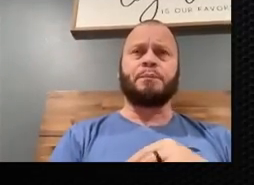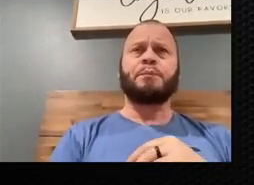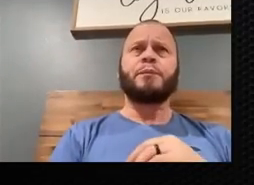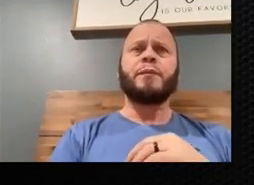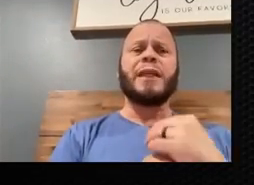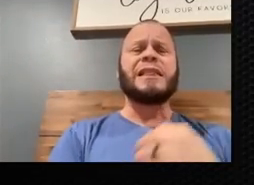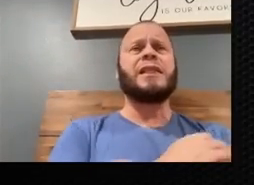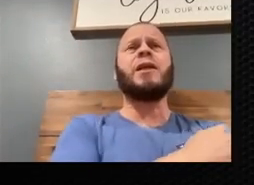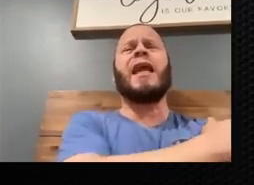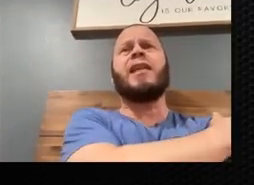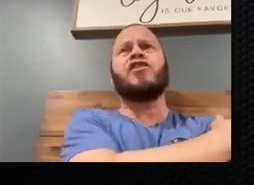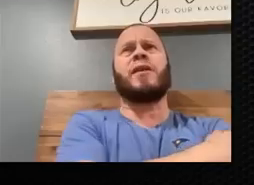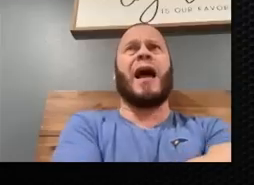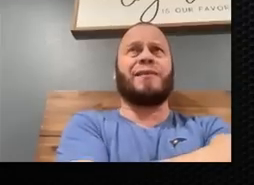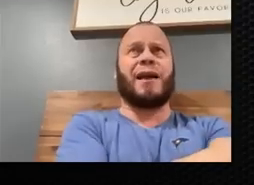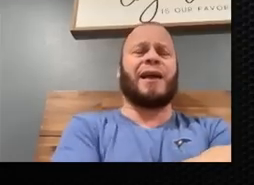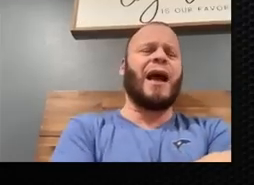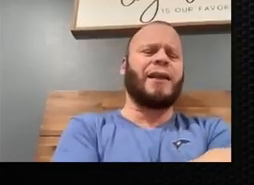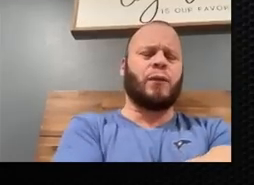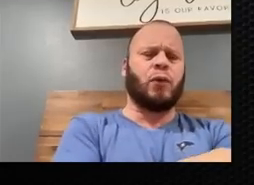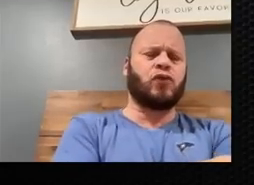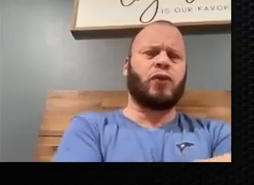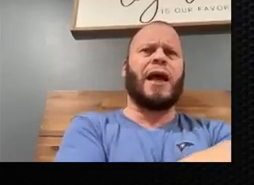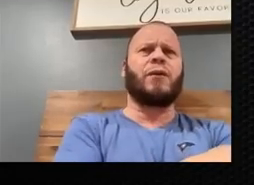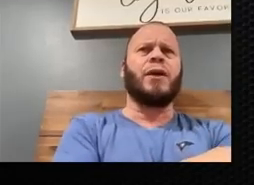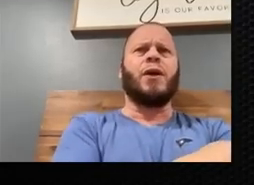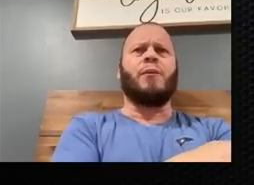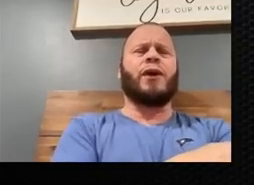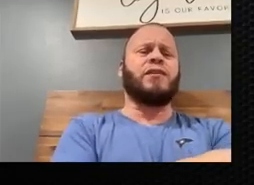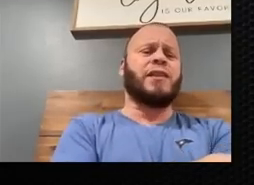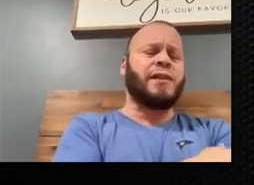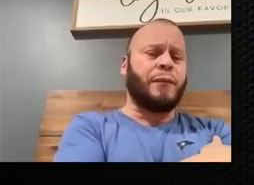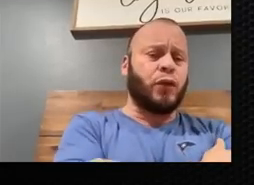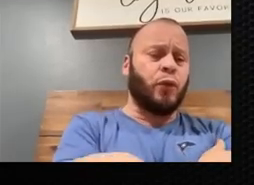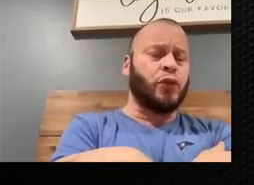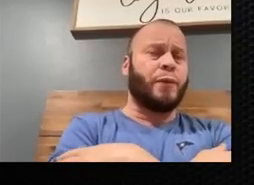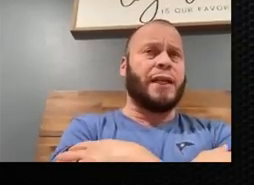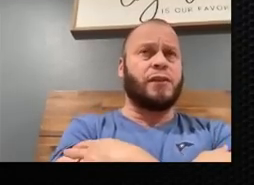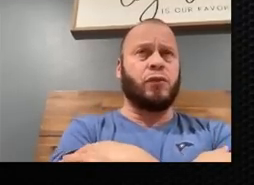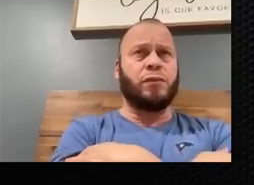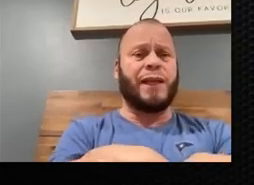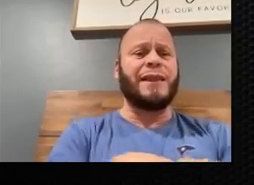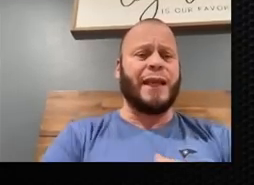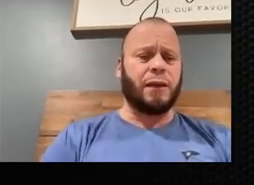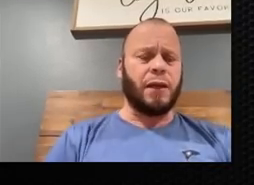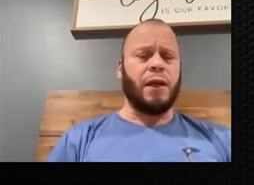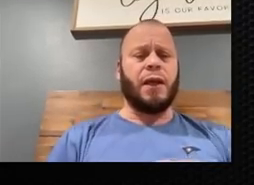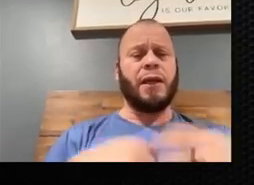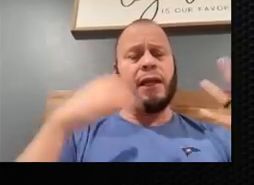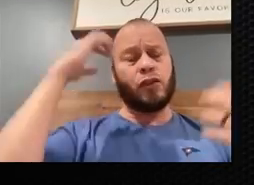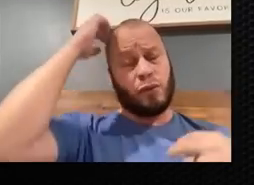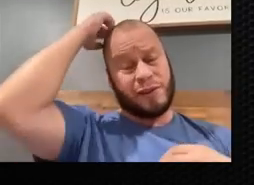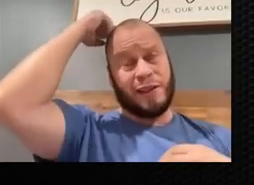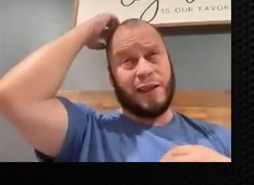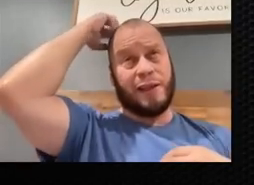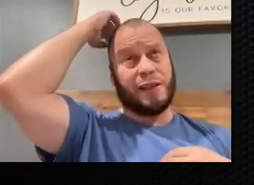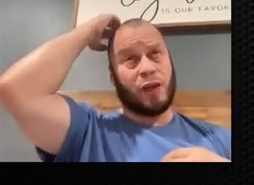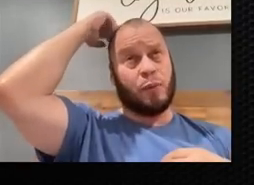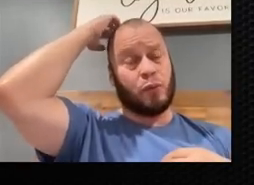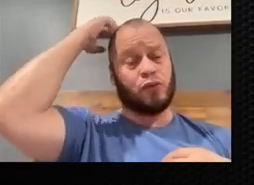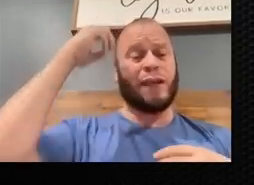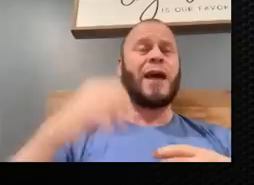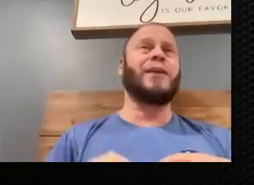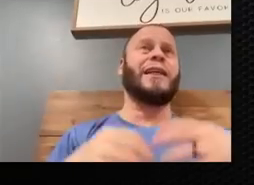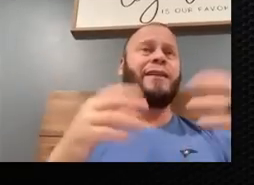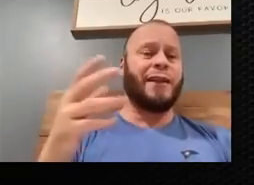para você, se eles atacarem o Bolsonaro, porque você sabe que hoje o Brasil não tem lei, e eles conseguirem